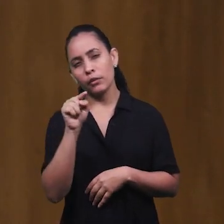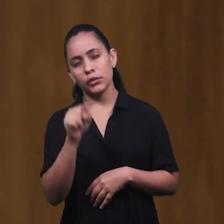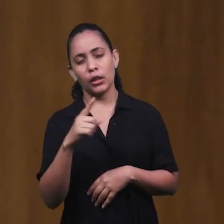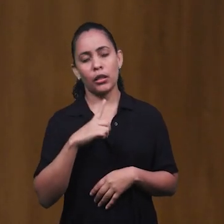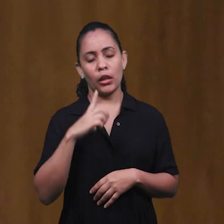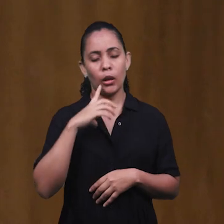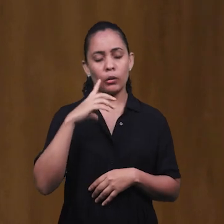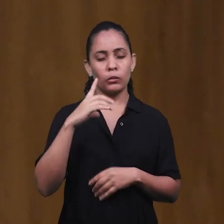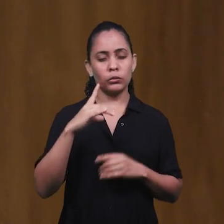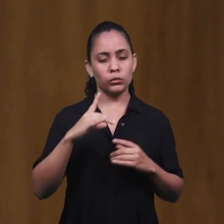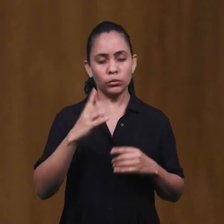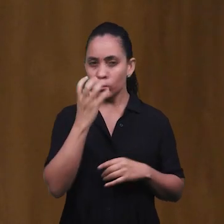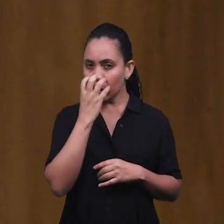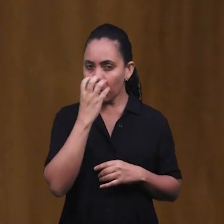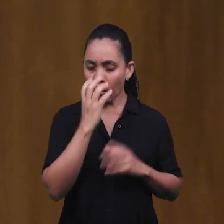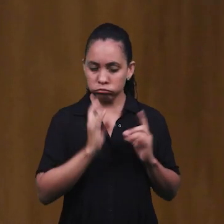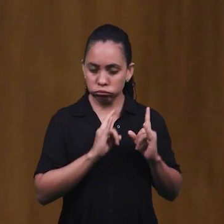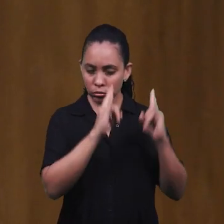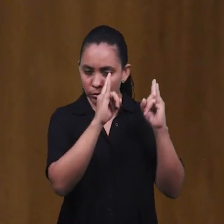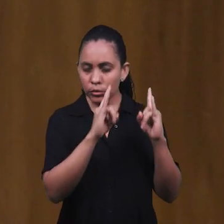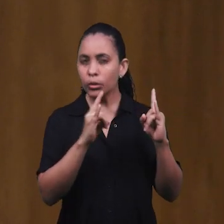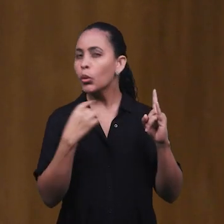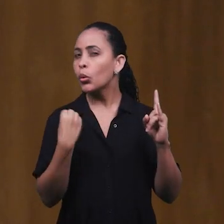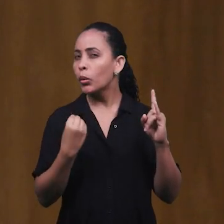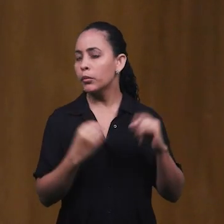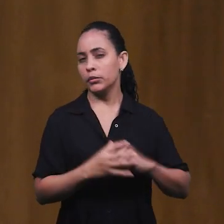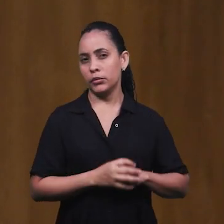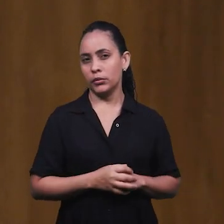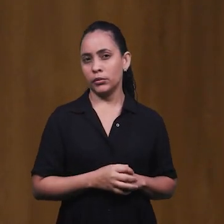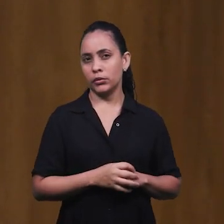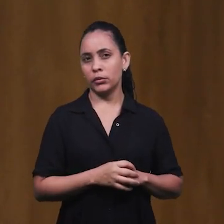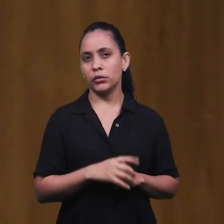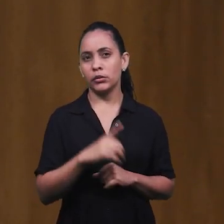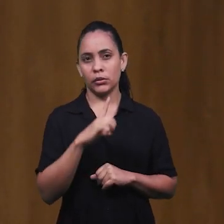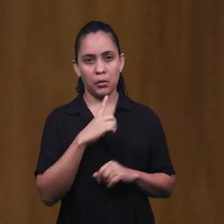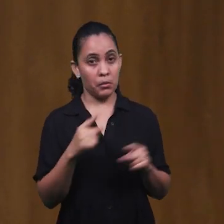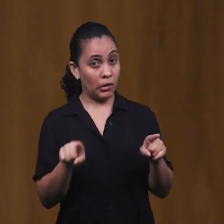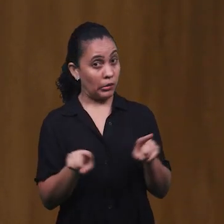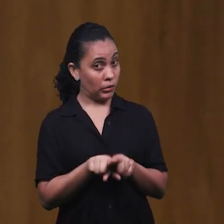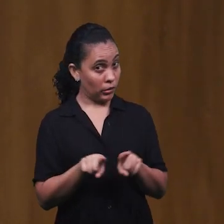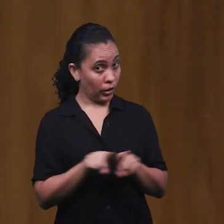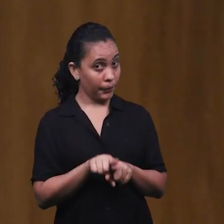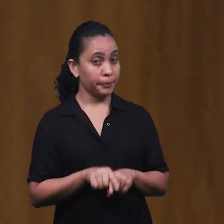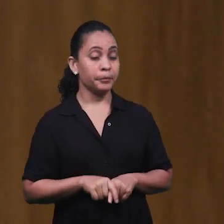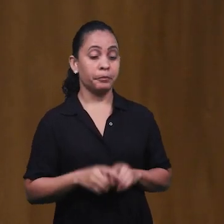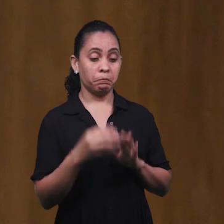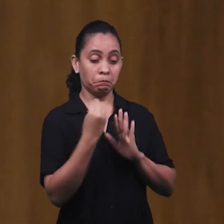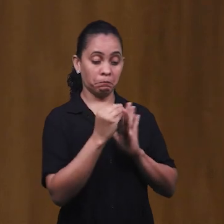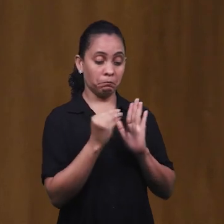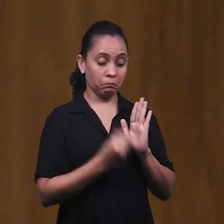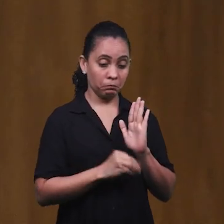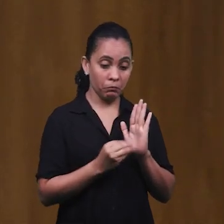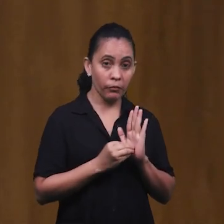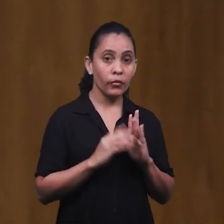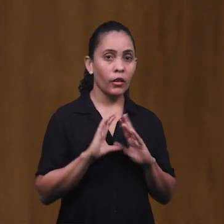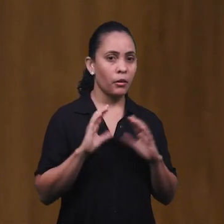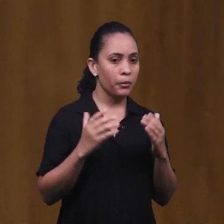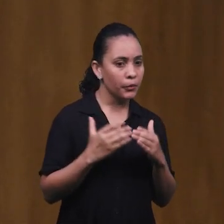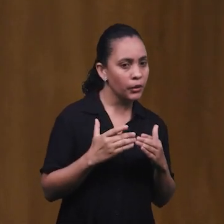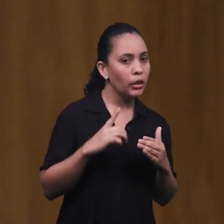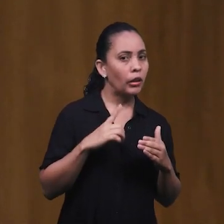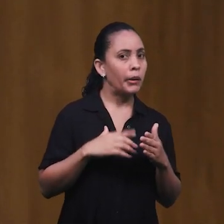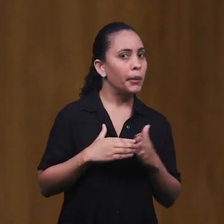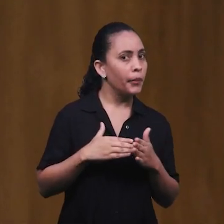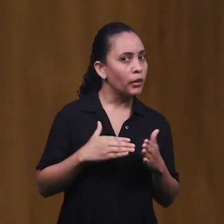um animal de estimação, aquilo deve estar previsto no caso da convenção de condomínio, há uma limitação